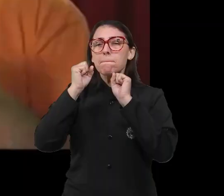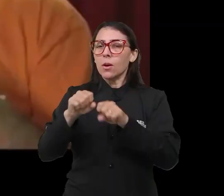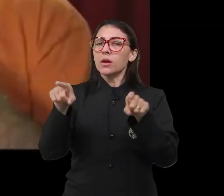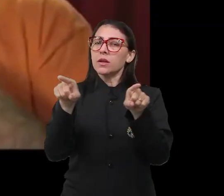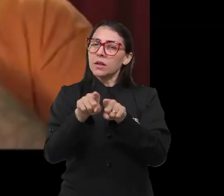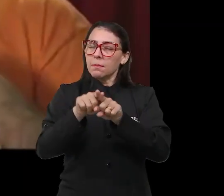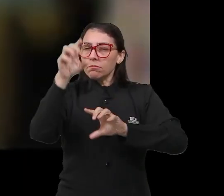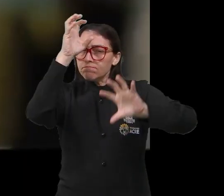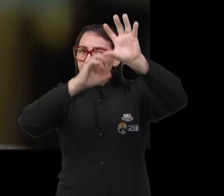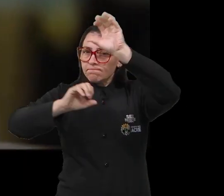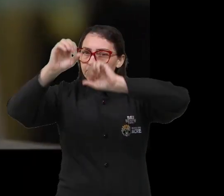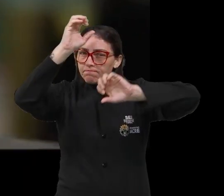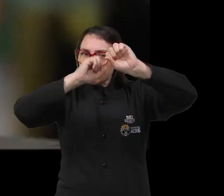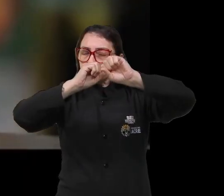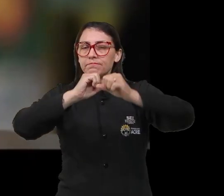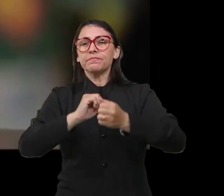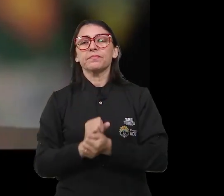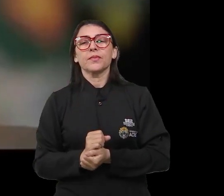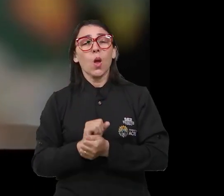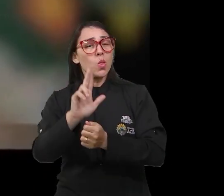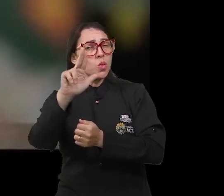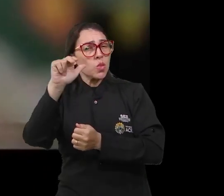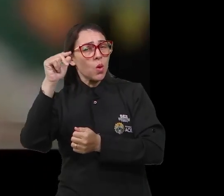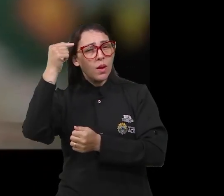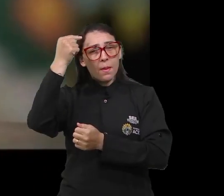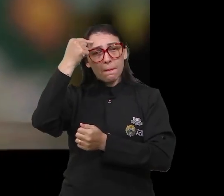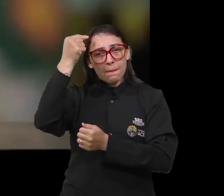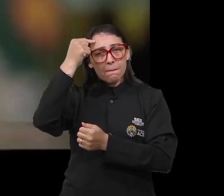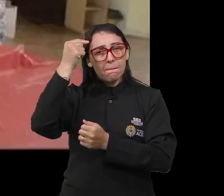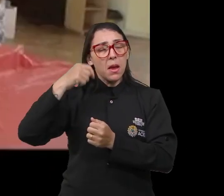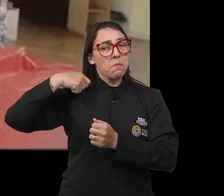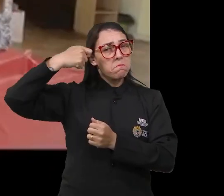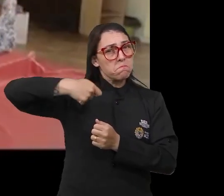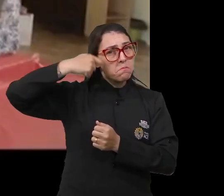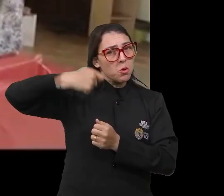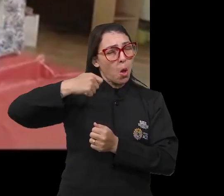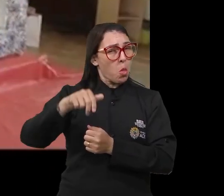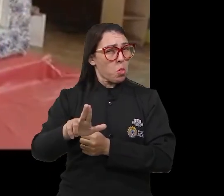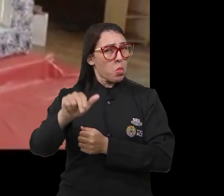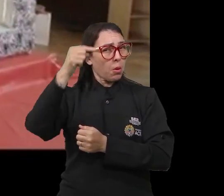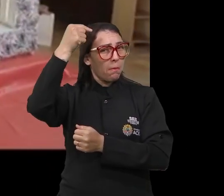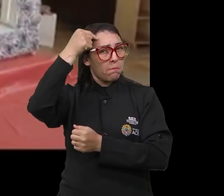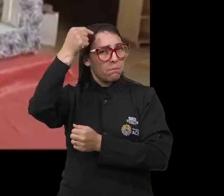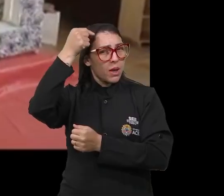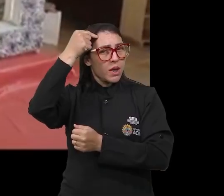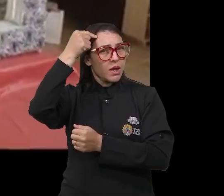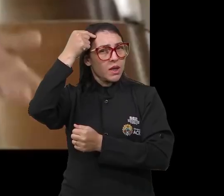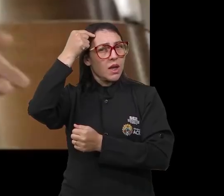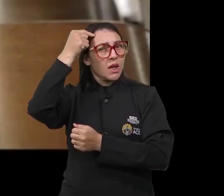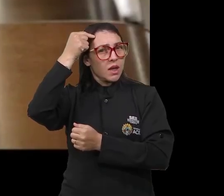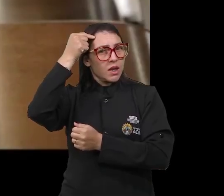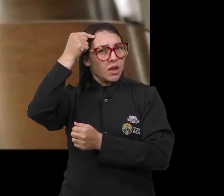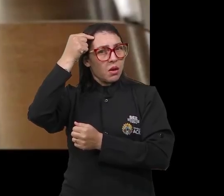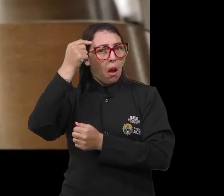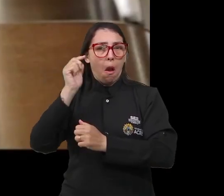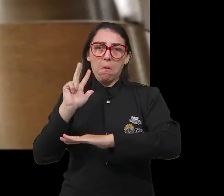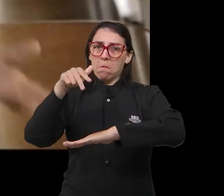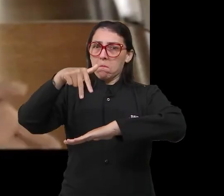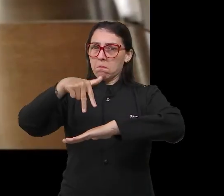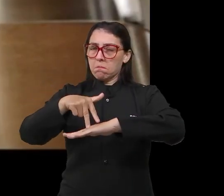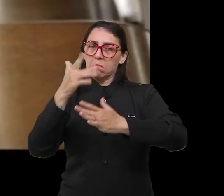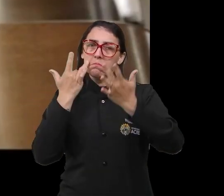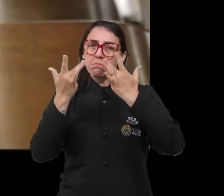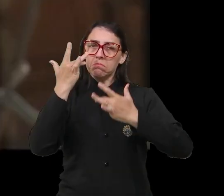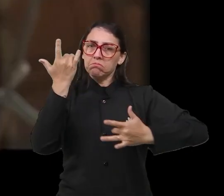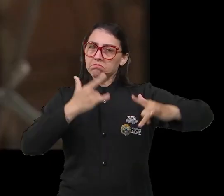também aprender com isso. Eu nunca imaginar que ia ser um ator. Eu nunca ia imaginar que ia pisar em cima de um palco, ia brilhar